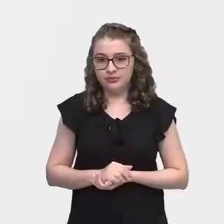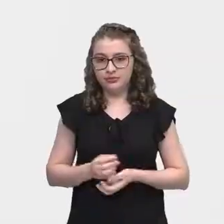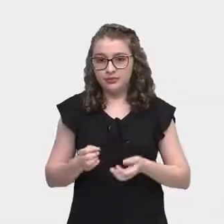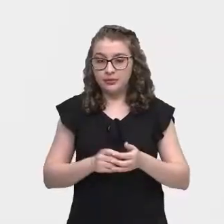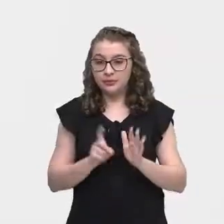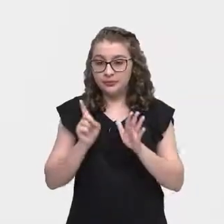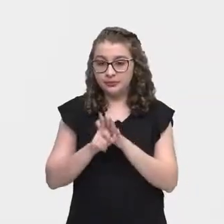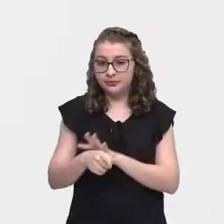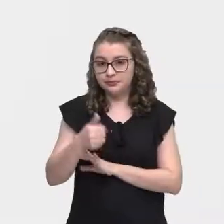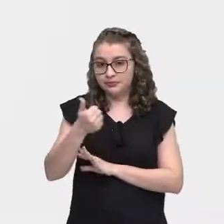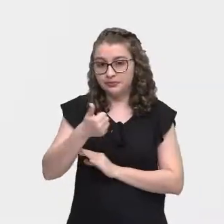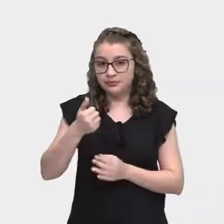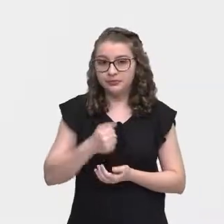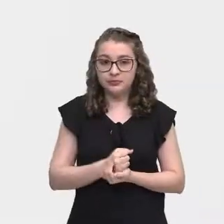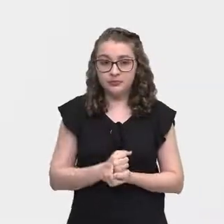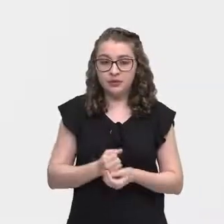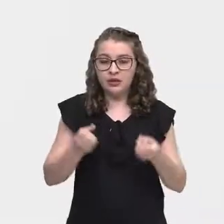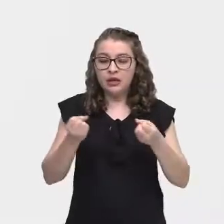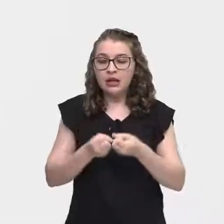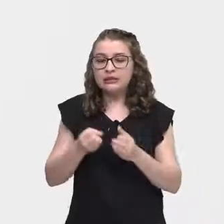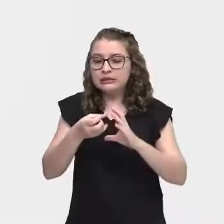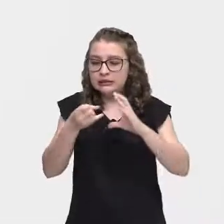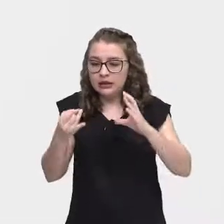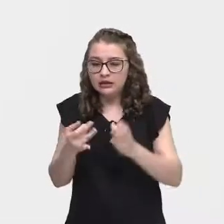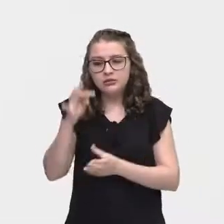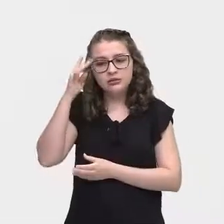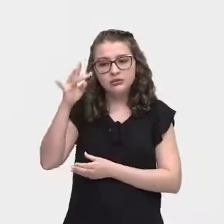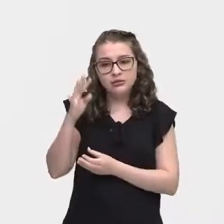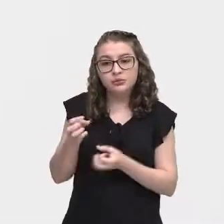as características da filosofia.